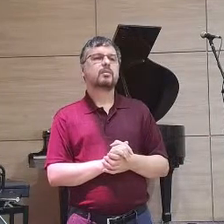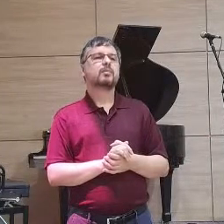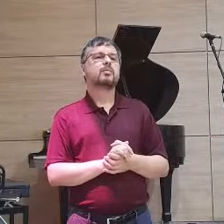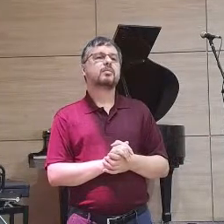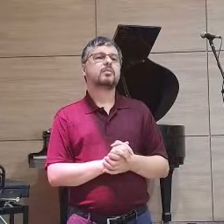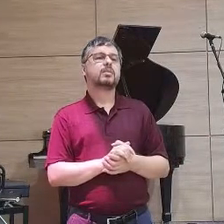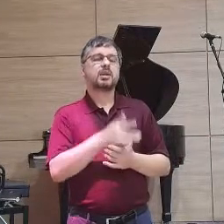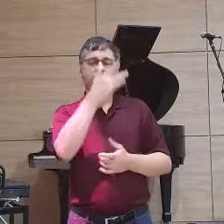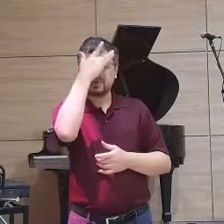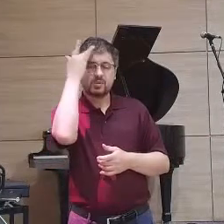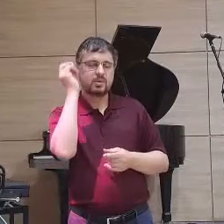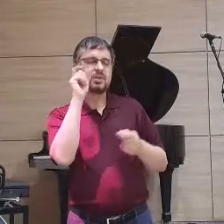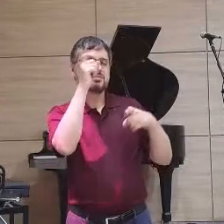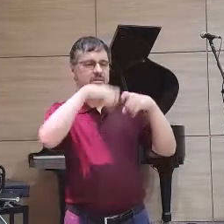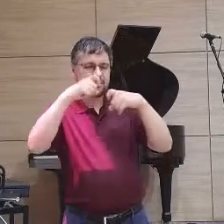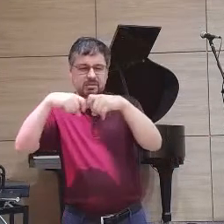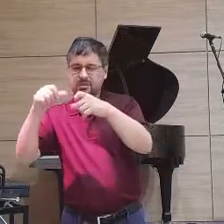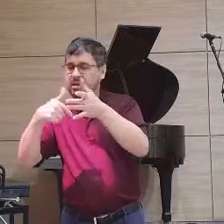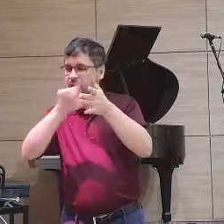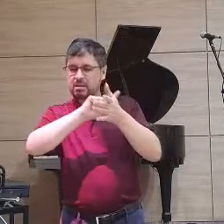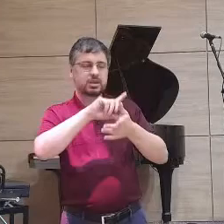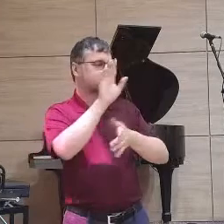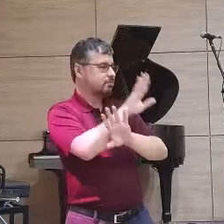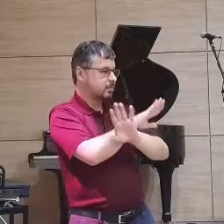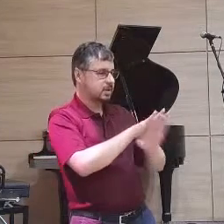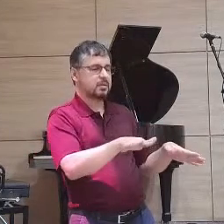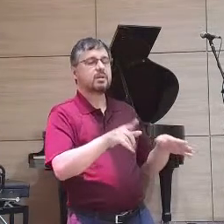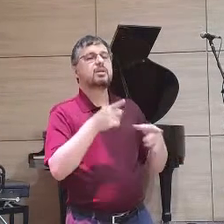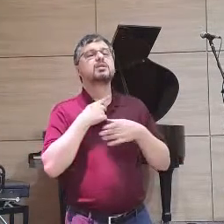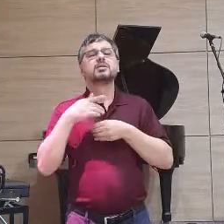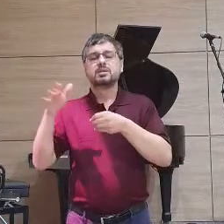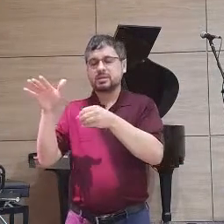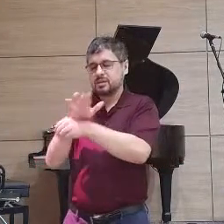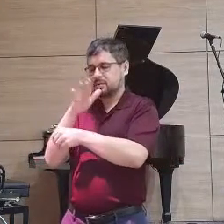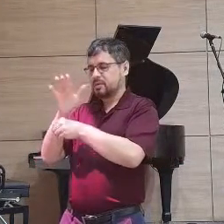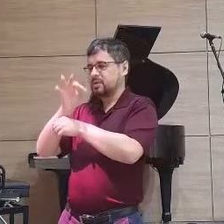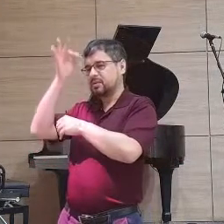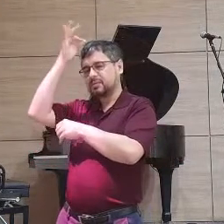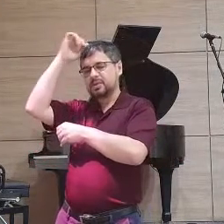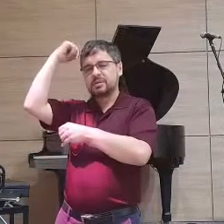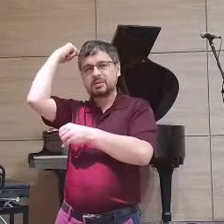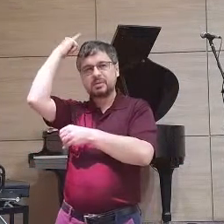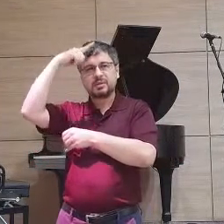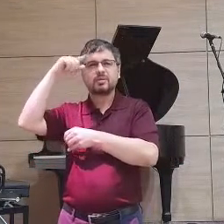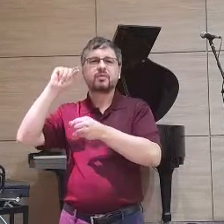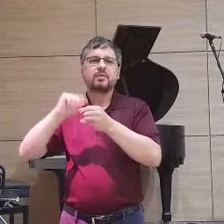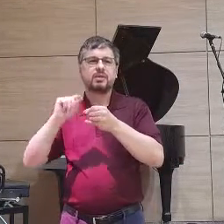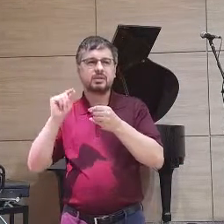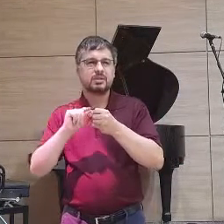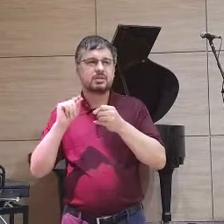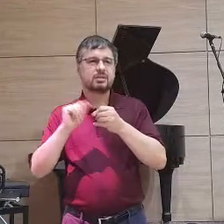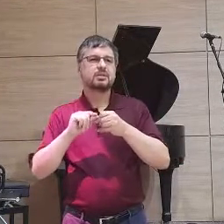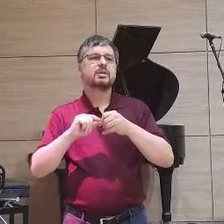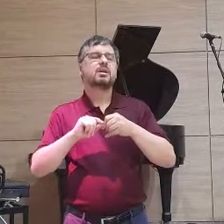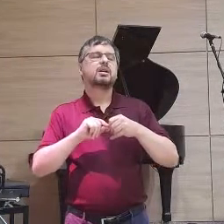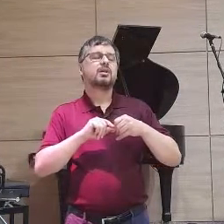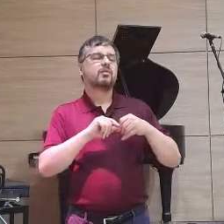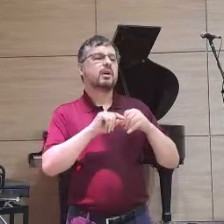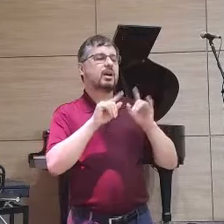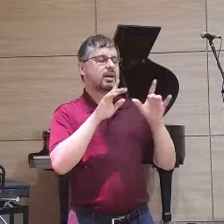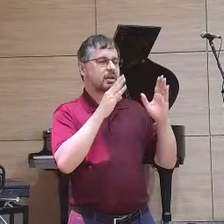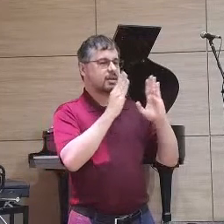e o que for de Cava no Phoneky Mais e aí esses enchimento do Espírito Santo vai fazer com que a igreja